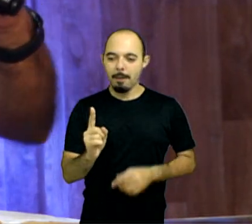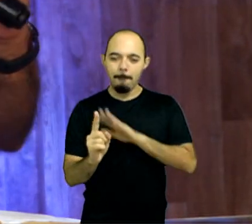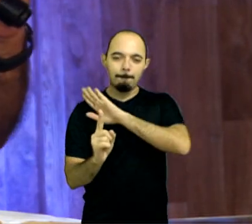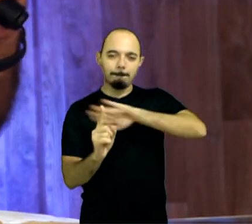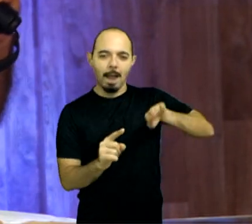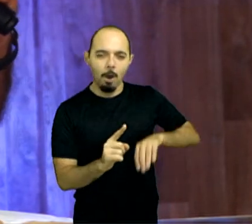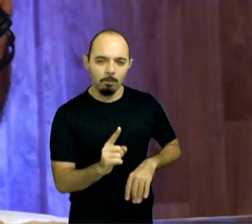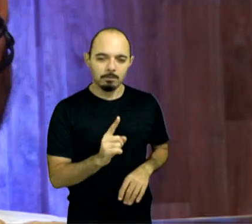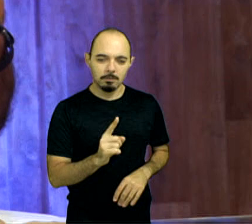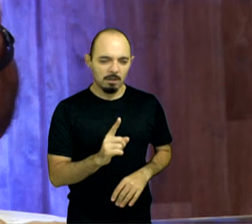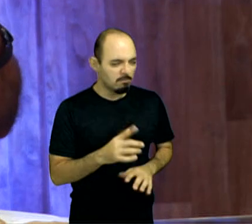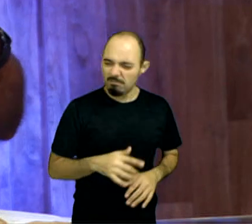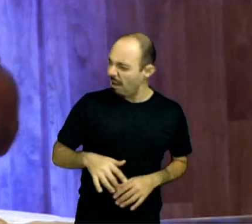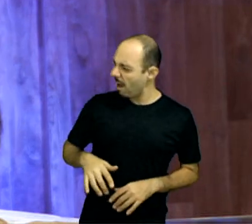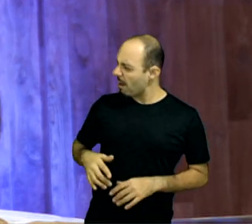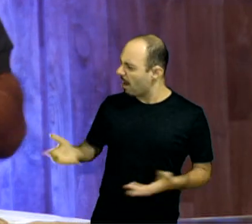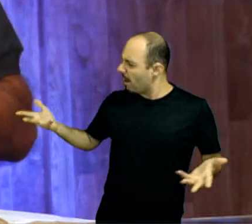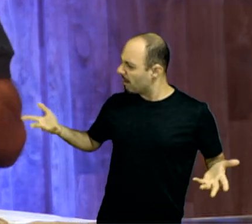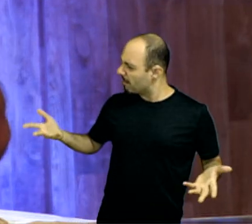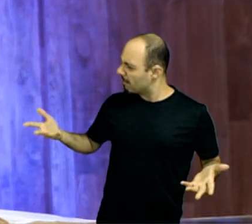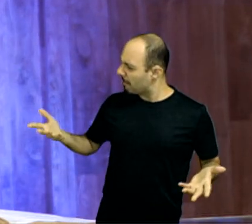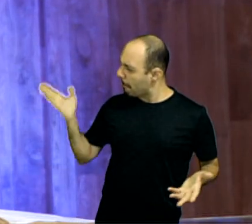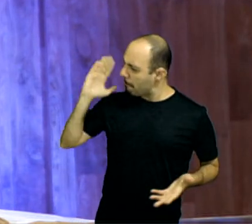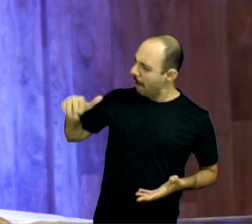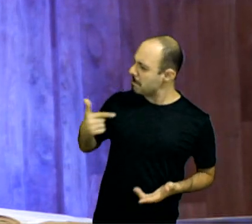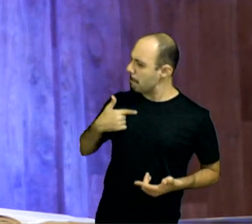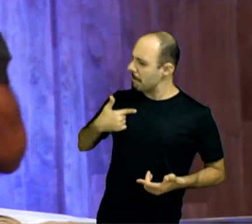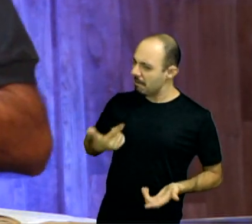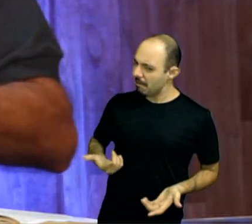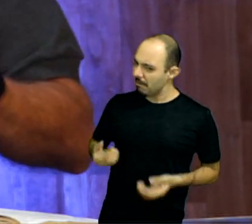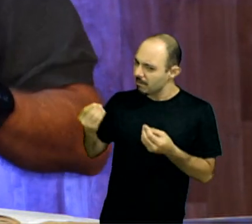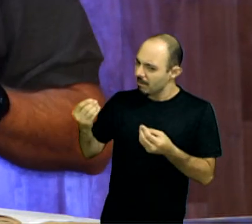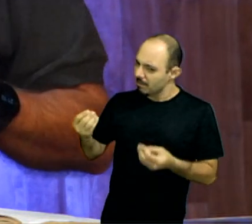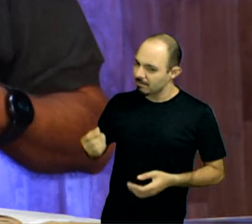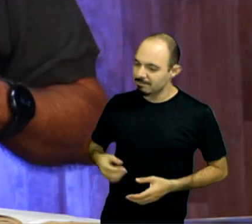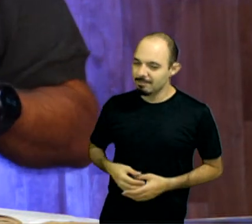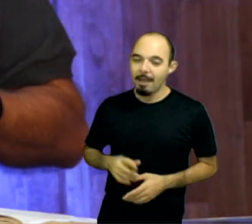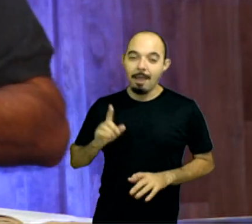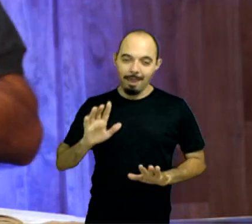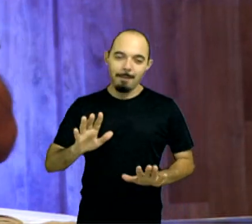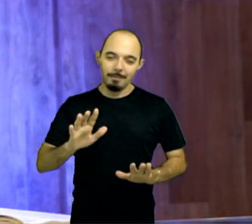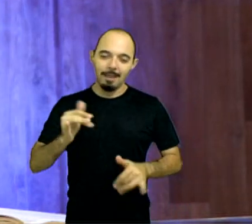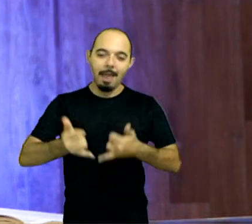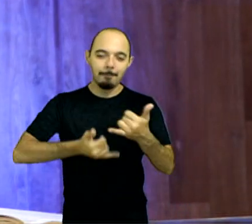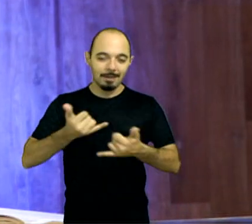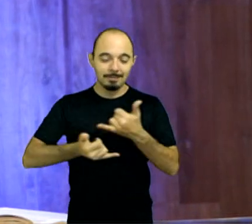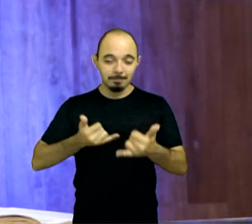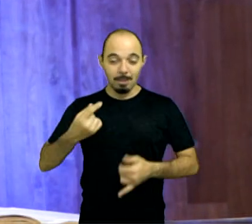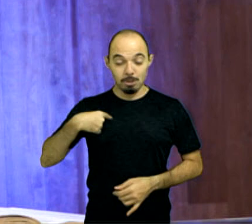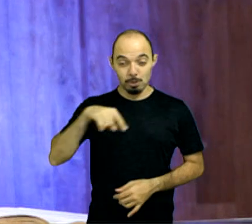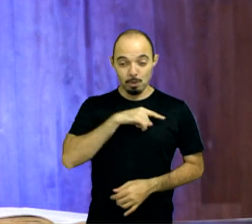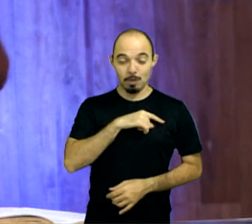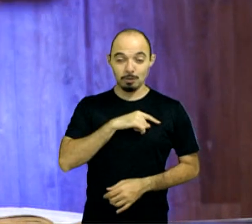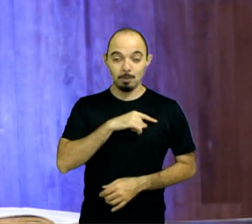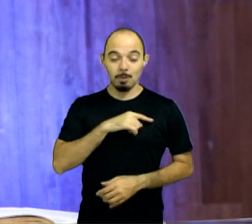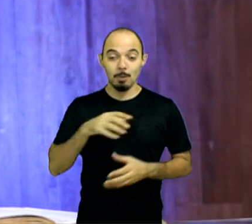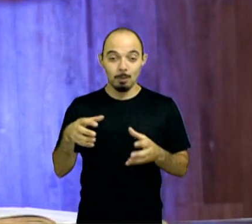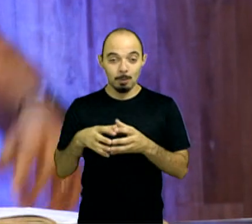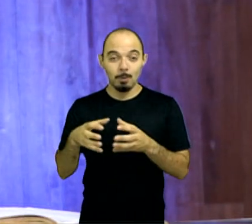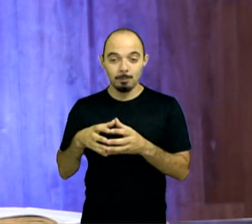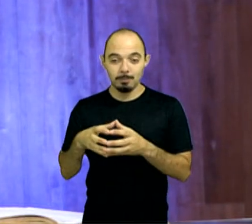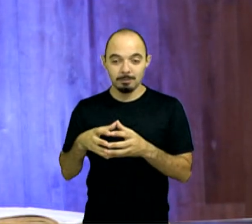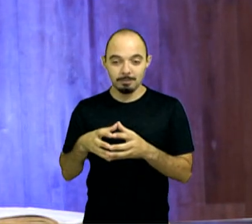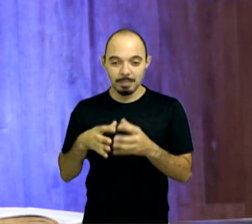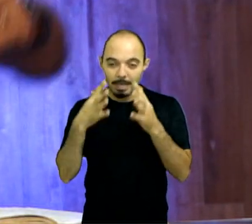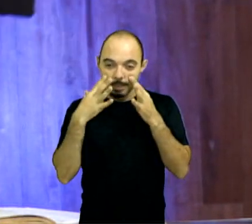aquele susto, assim. Então, de brincadeira, nós estávamos sempre nos alertando. Eu, como era o mais baixo, os caras